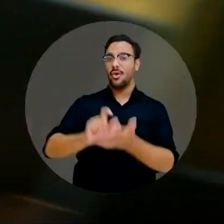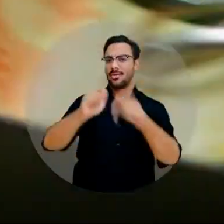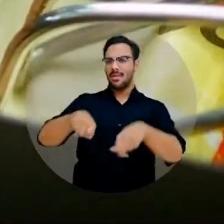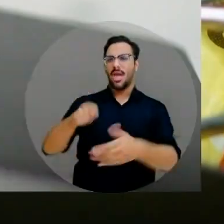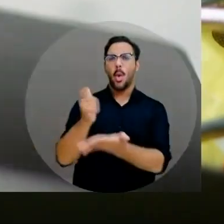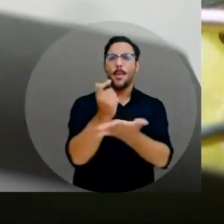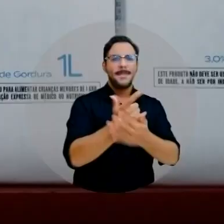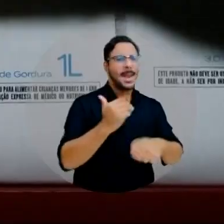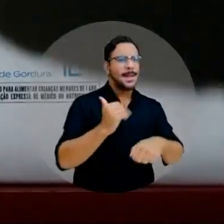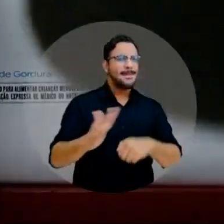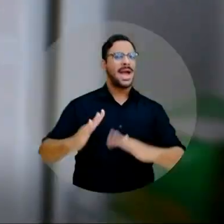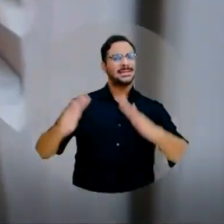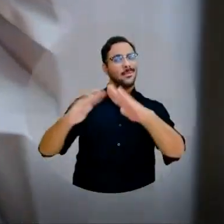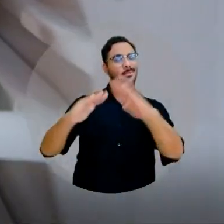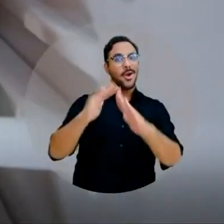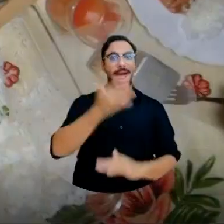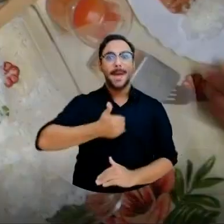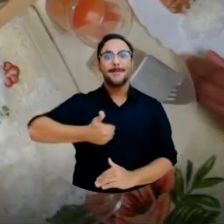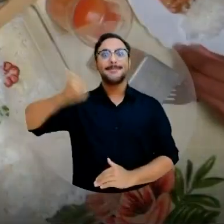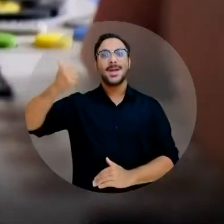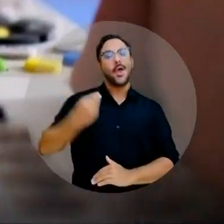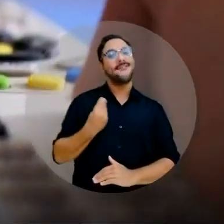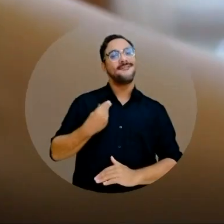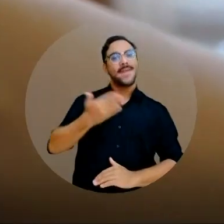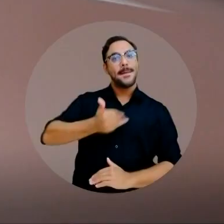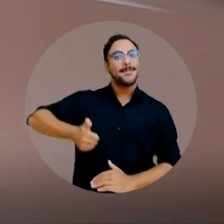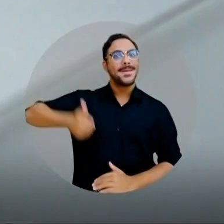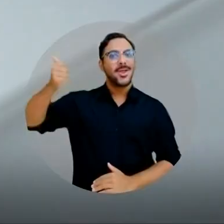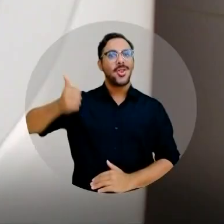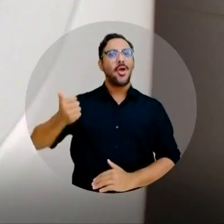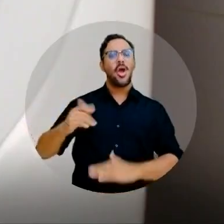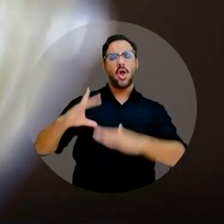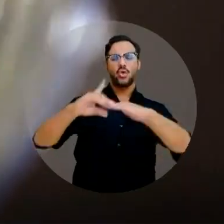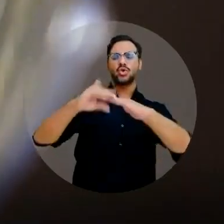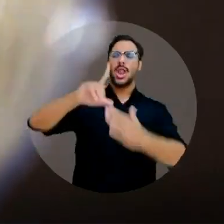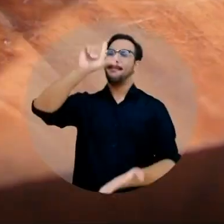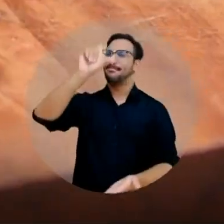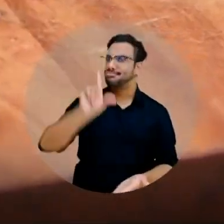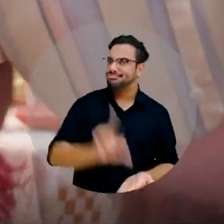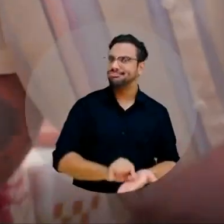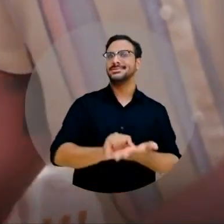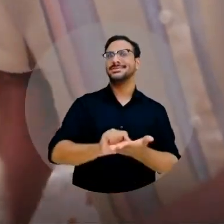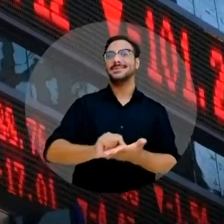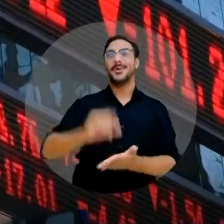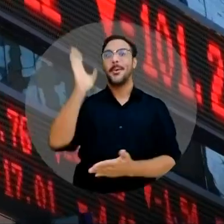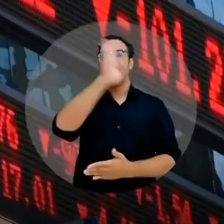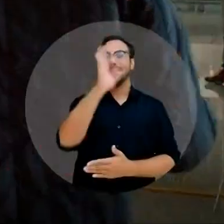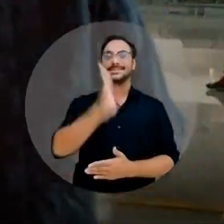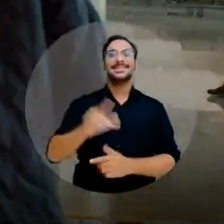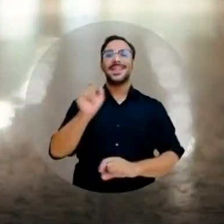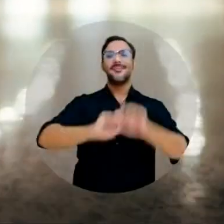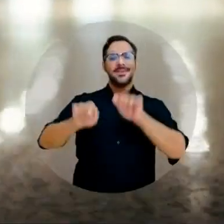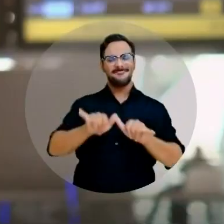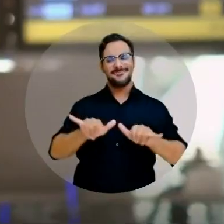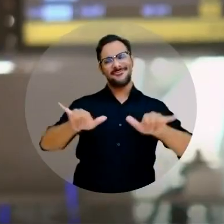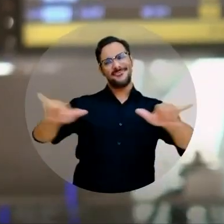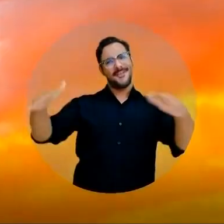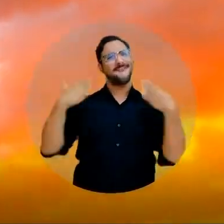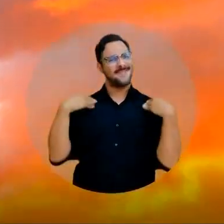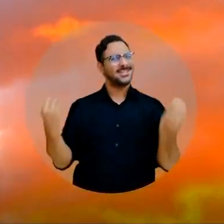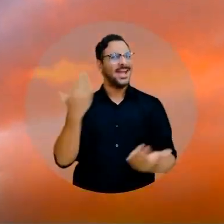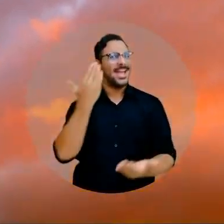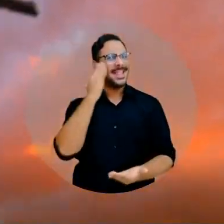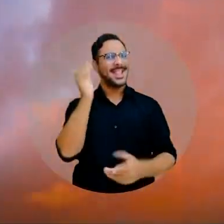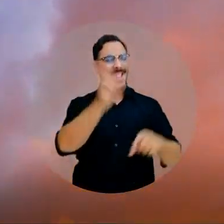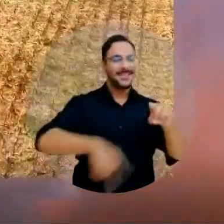renda aumentou, dava para consumir mais, morar melhor, viver melhor. E com o dólar lá embaixo, os brasileiros